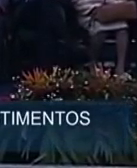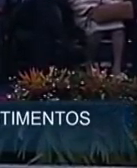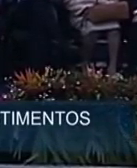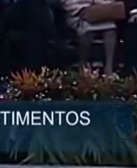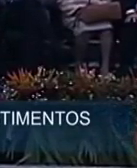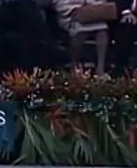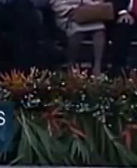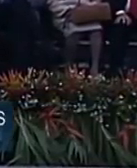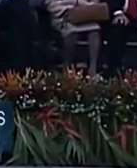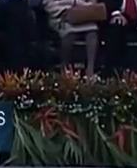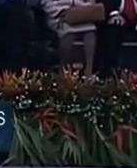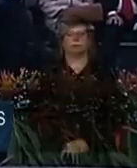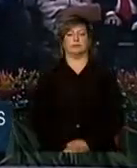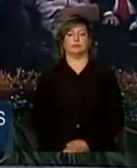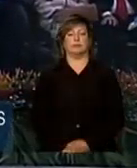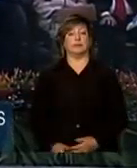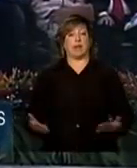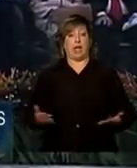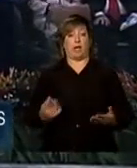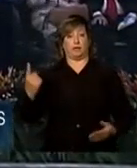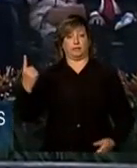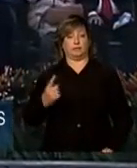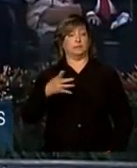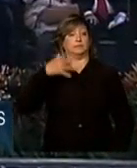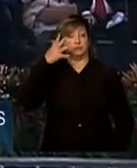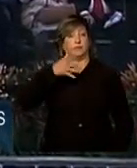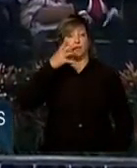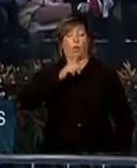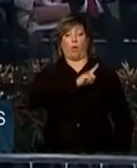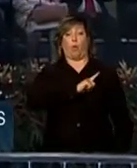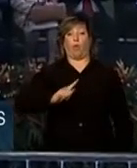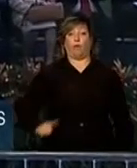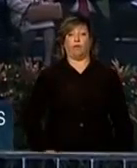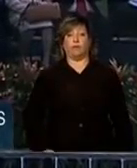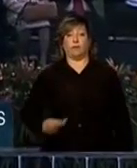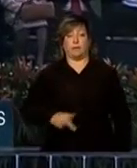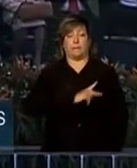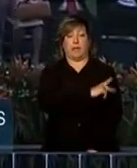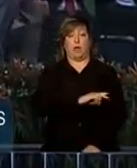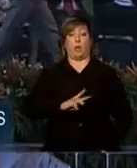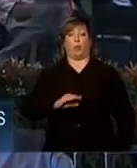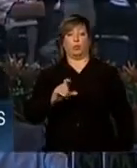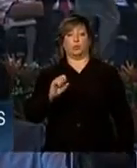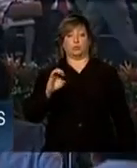A palavra, Sua Excelência, o governador do estado do Piauí, Wilson Martins.